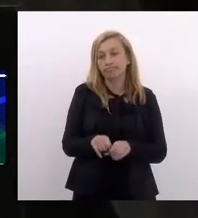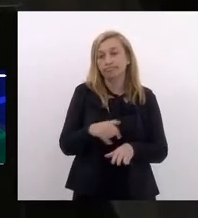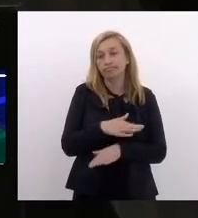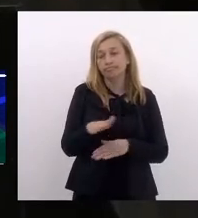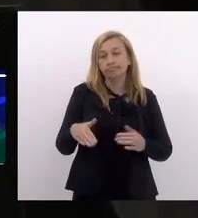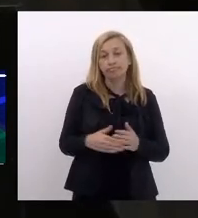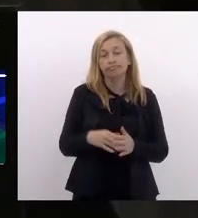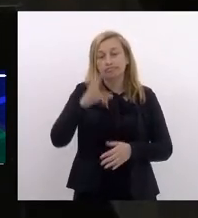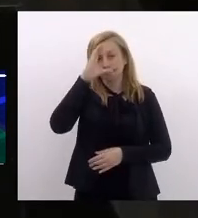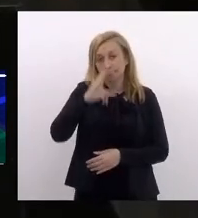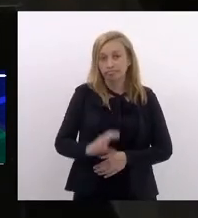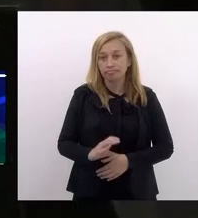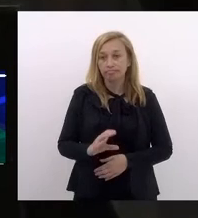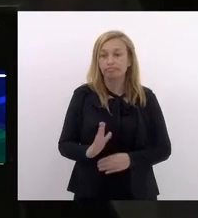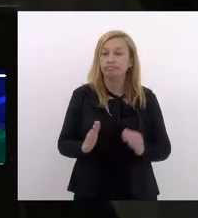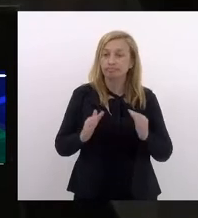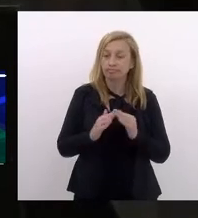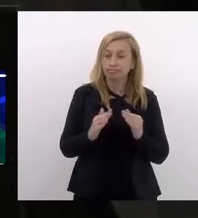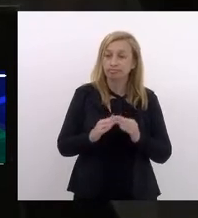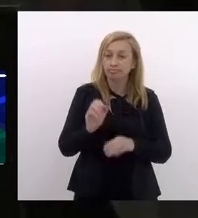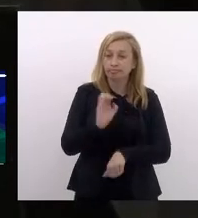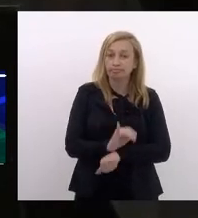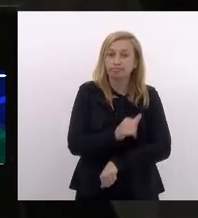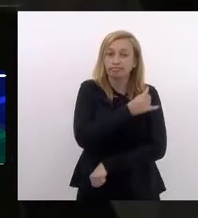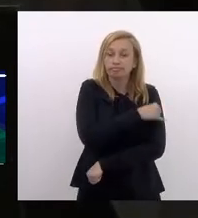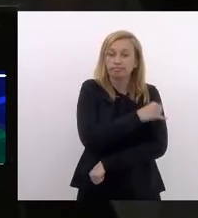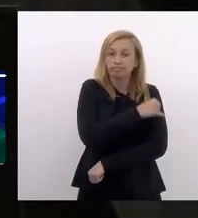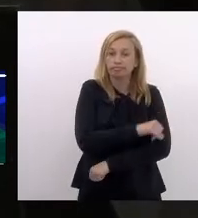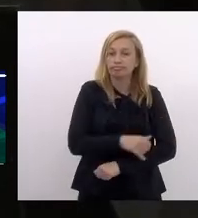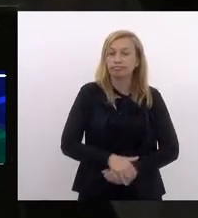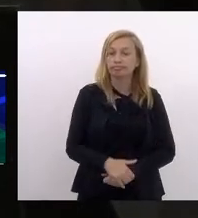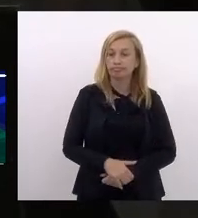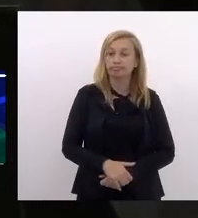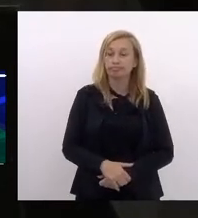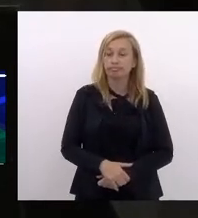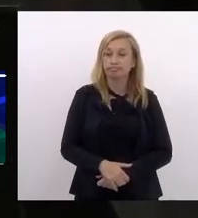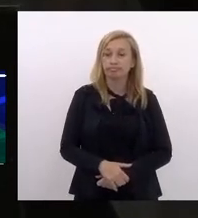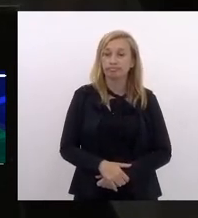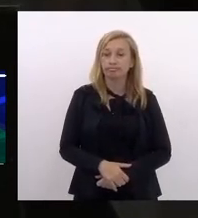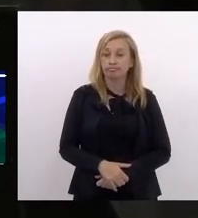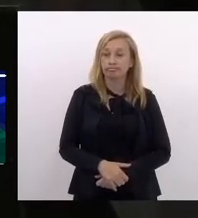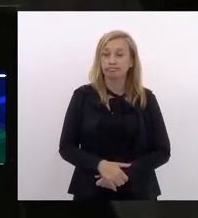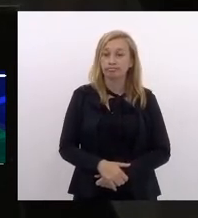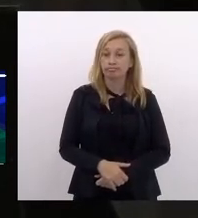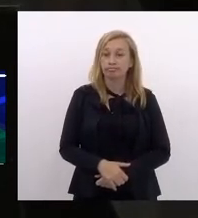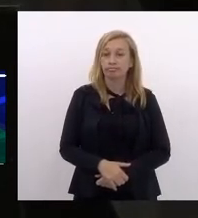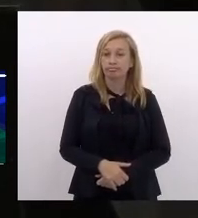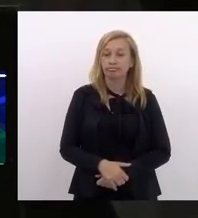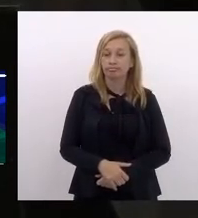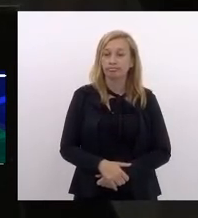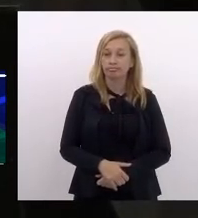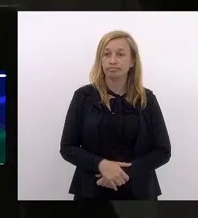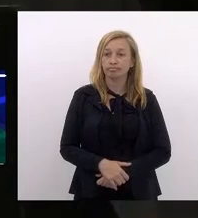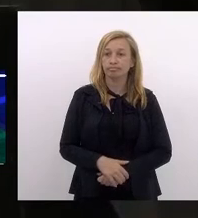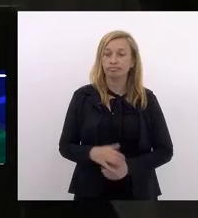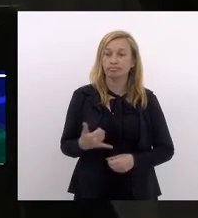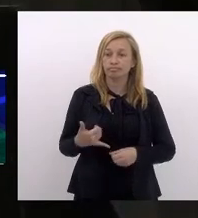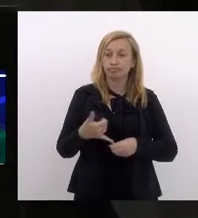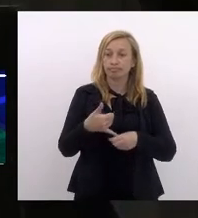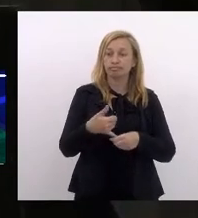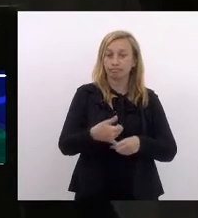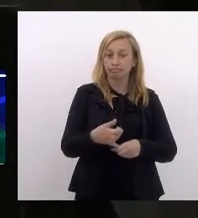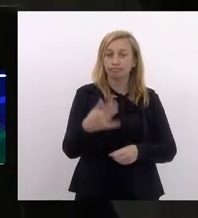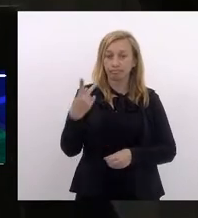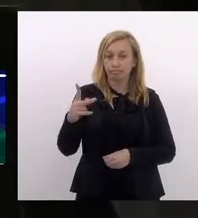todo cidadão morador do estado do Rio de Janeiro que tiver o abastecimento da sua